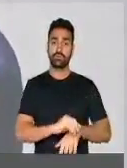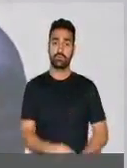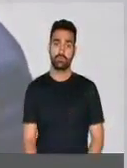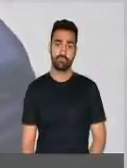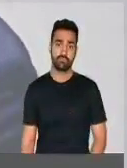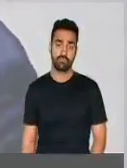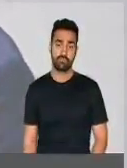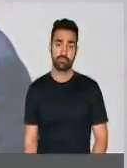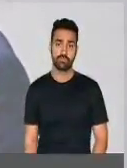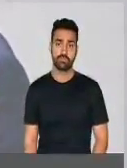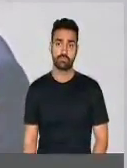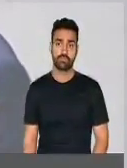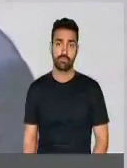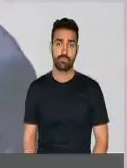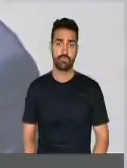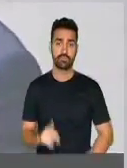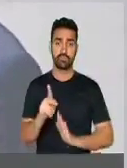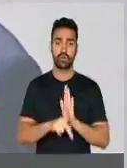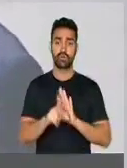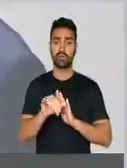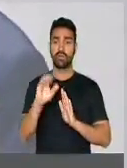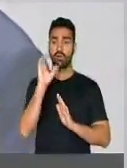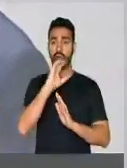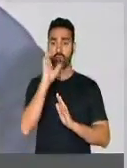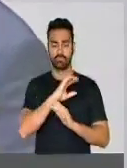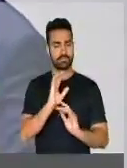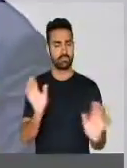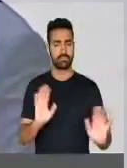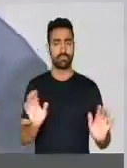fazer de um projeto de lei encaminhado ao